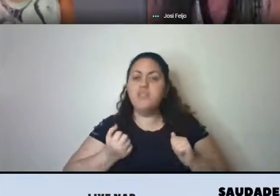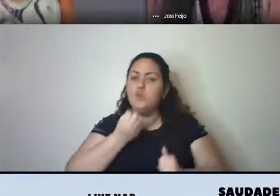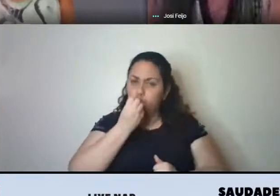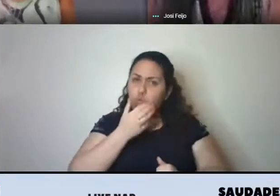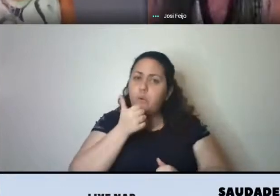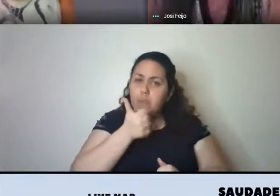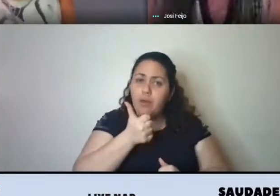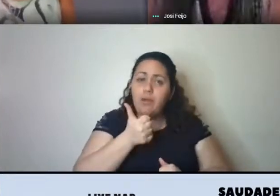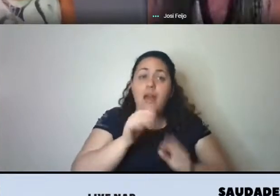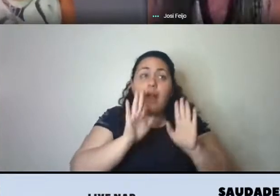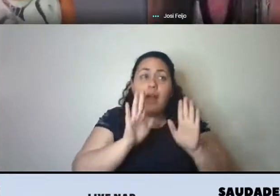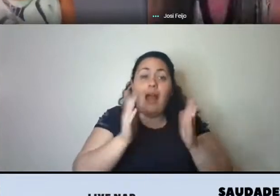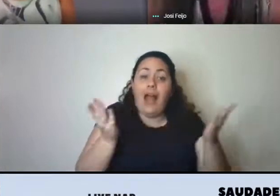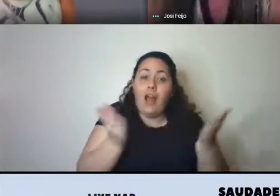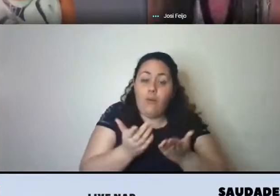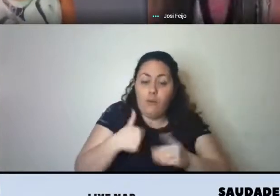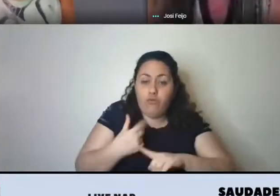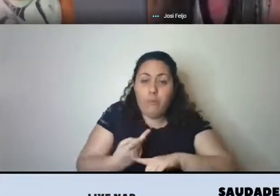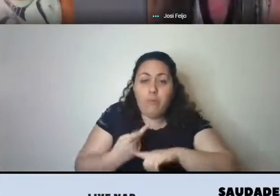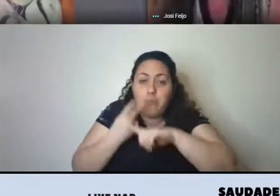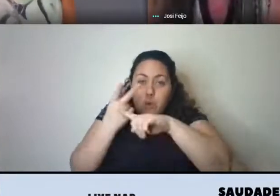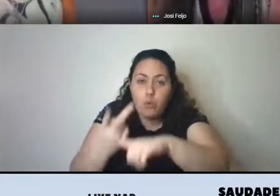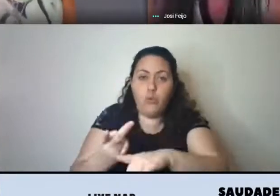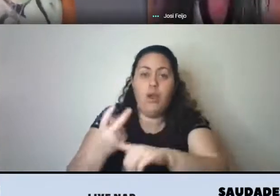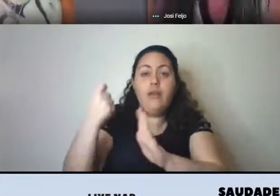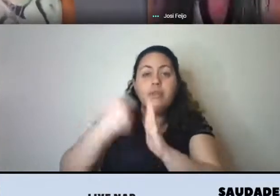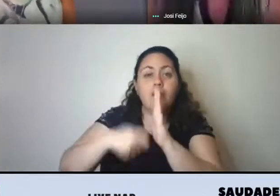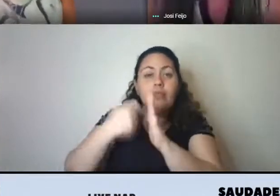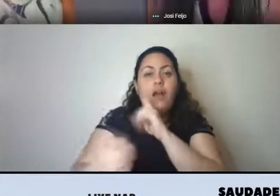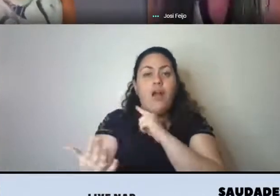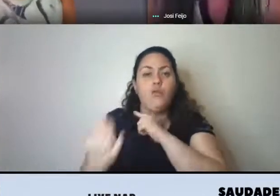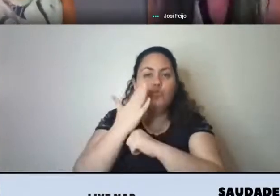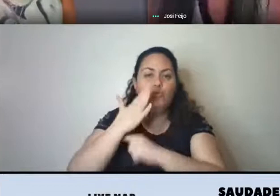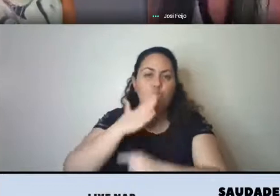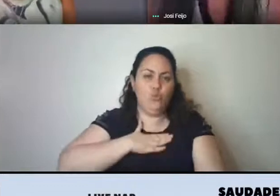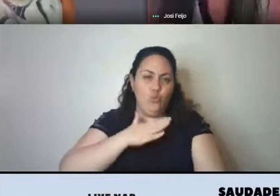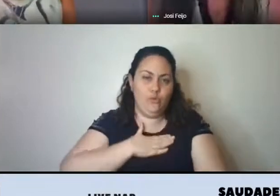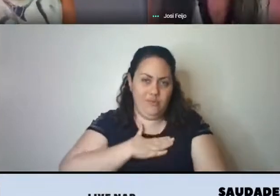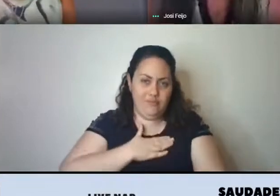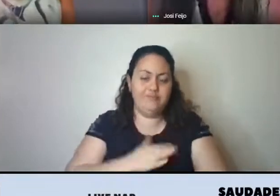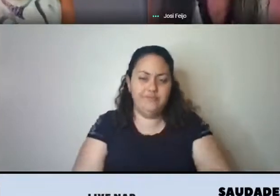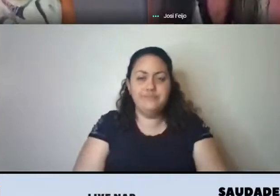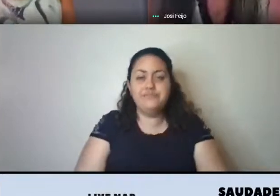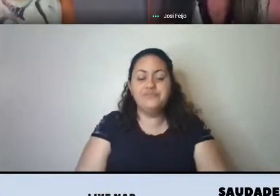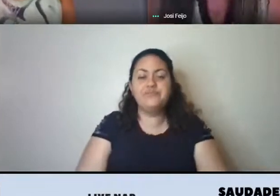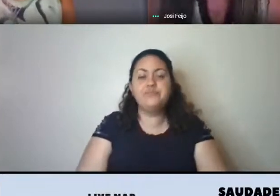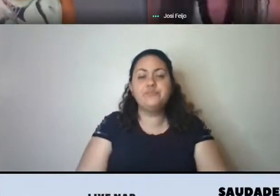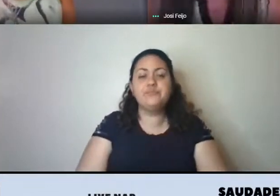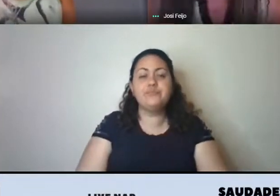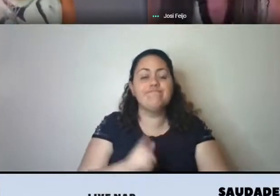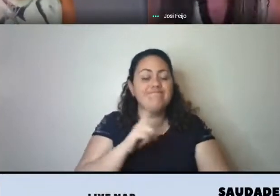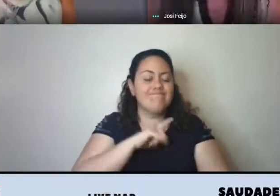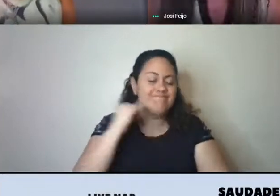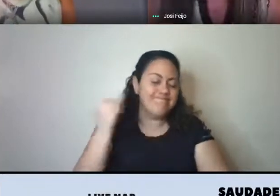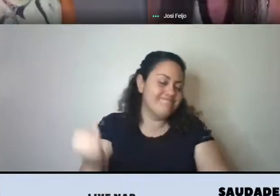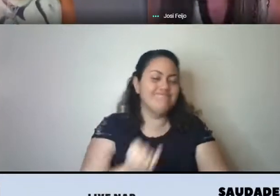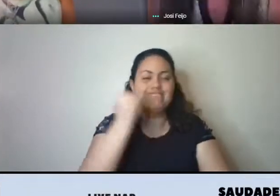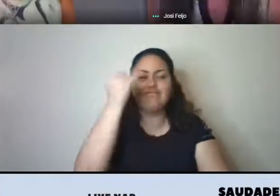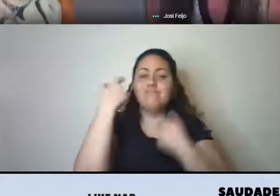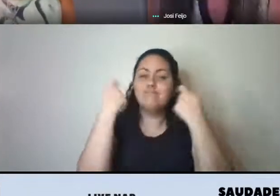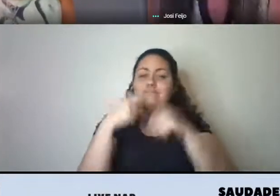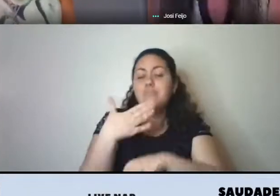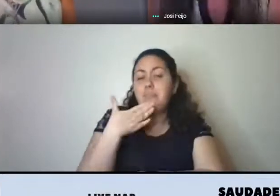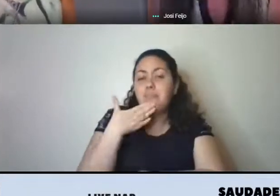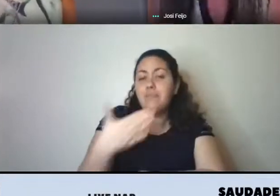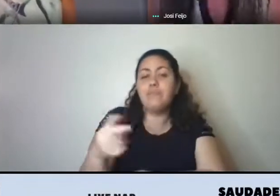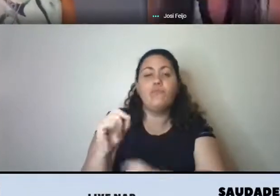posso fazer a partir disso? O que eu posso fazer com isso? Uma questão super importante é pedir ajuda, né? Aprender a pedir